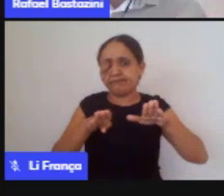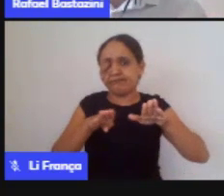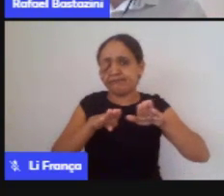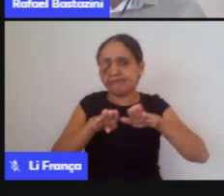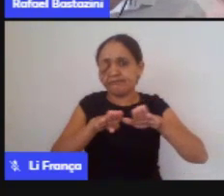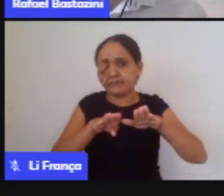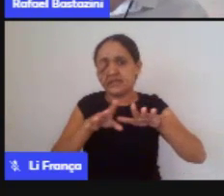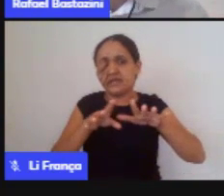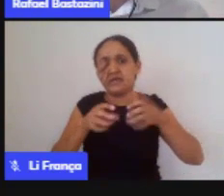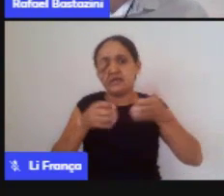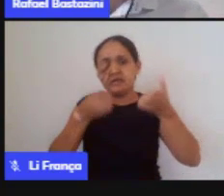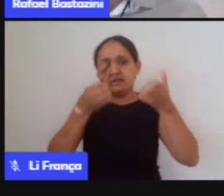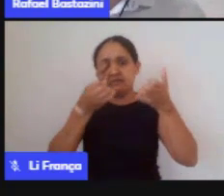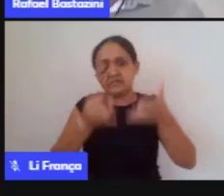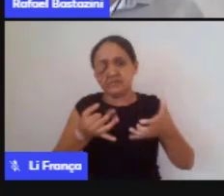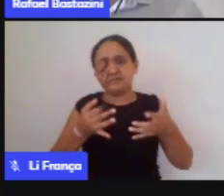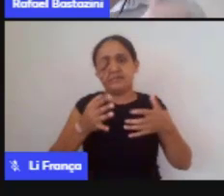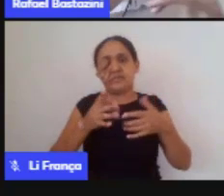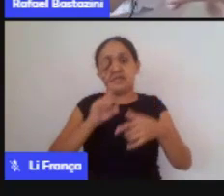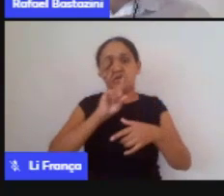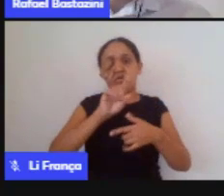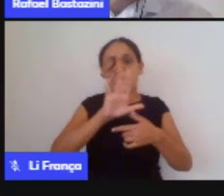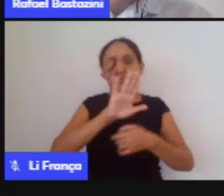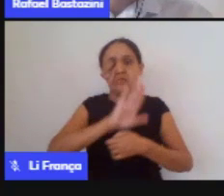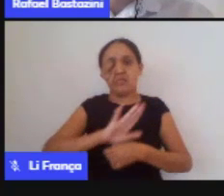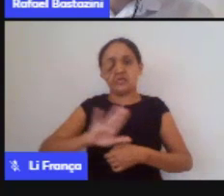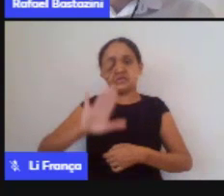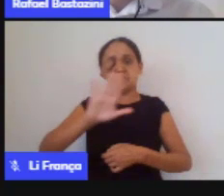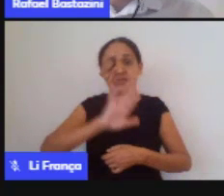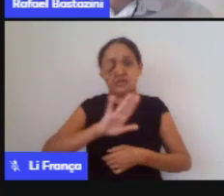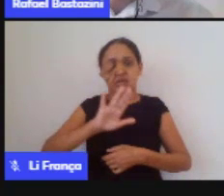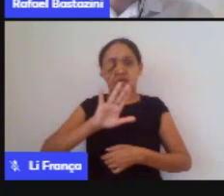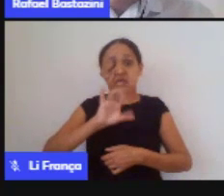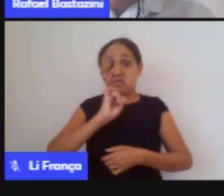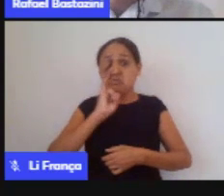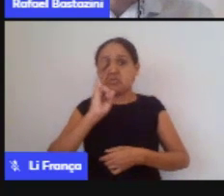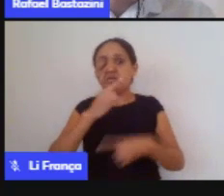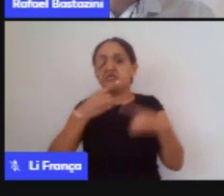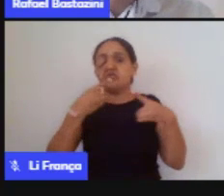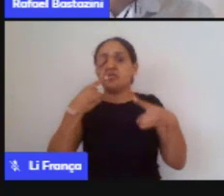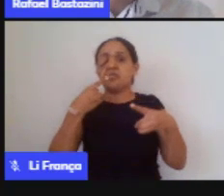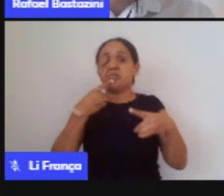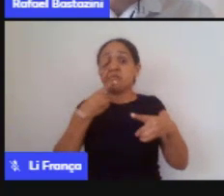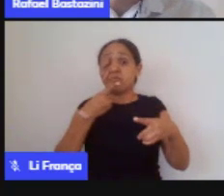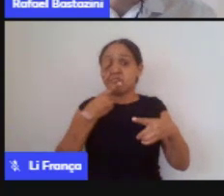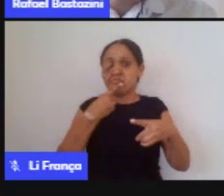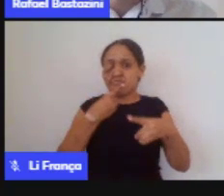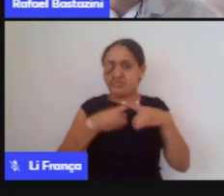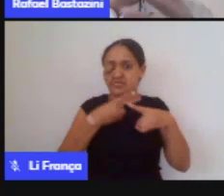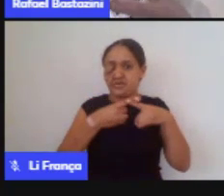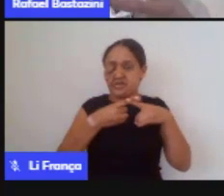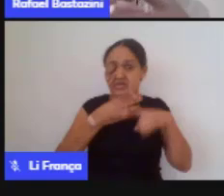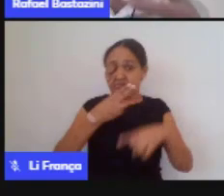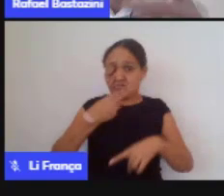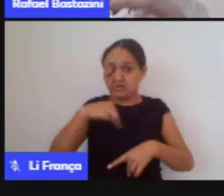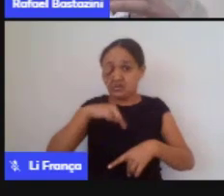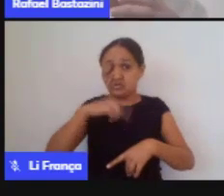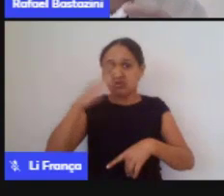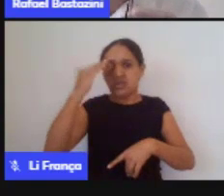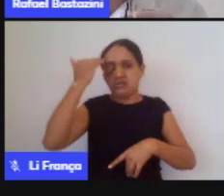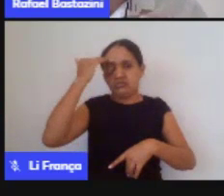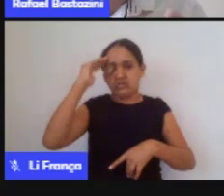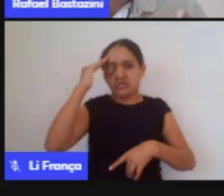placas, pessoal, de maneira geral, elas são importantes porque elas possibilitam que a gente compreenda